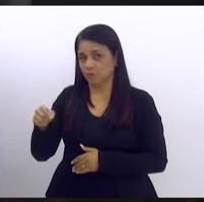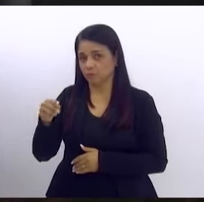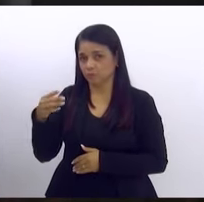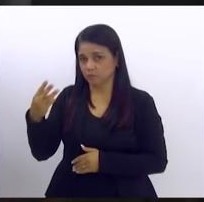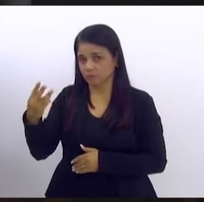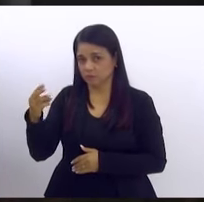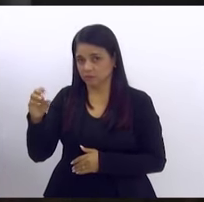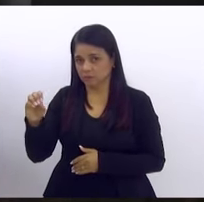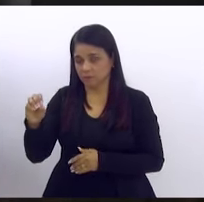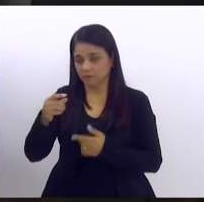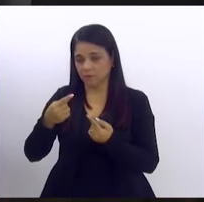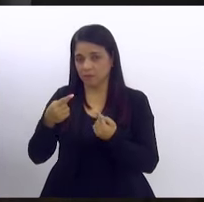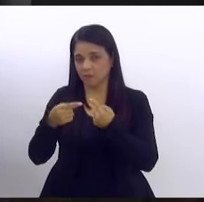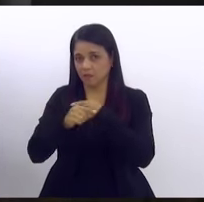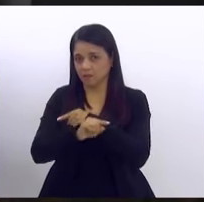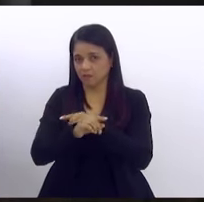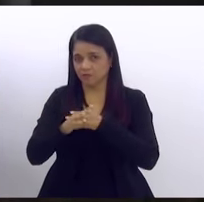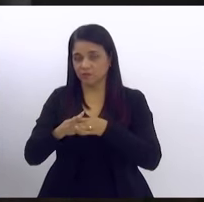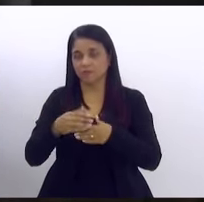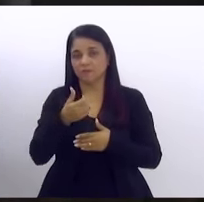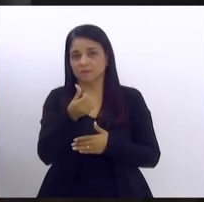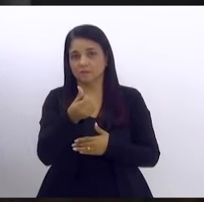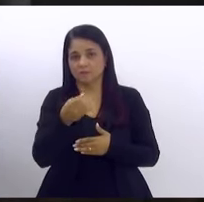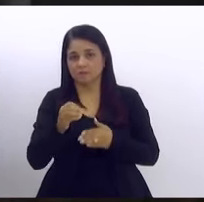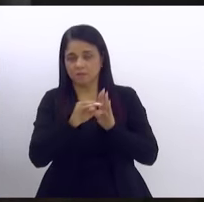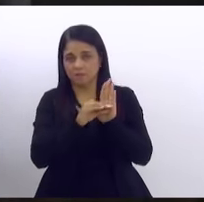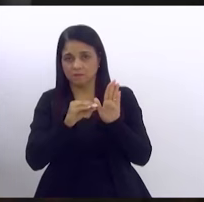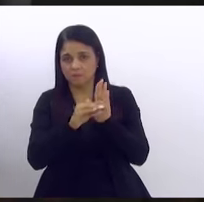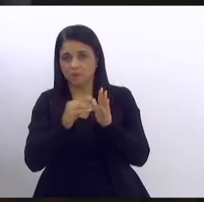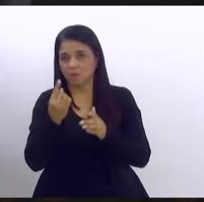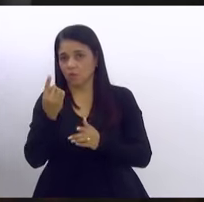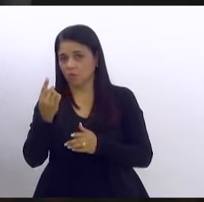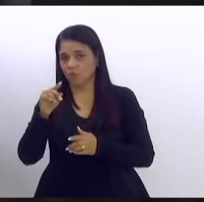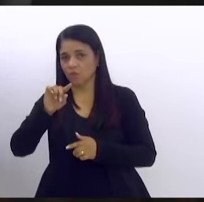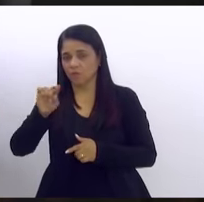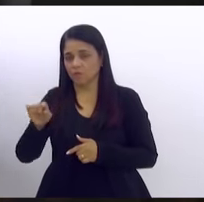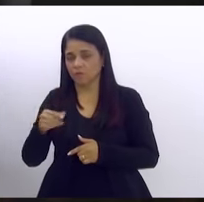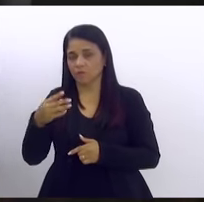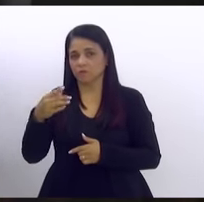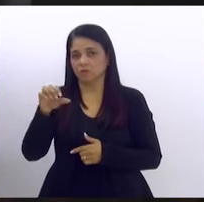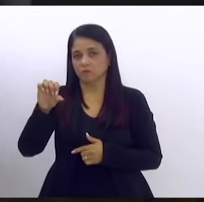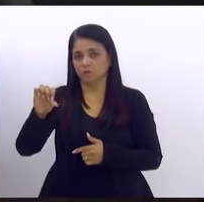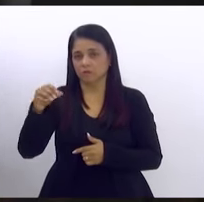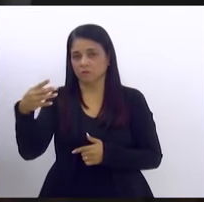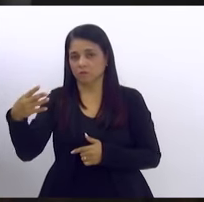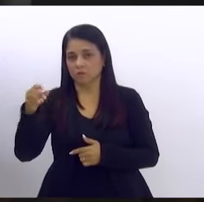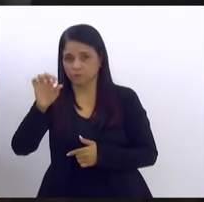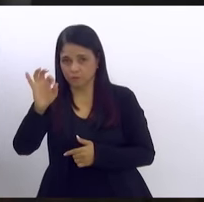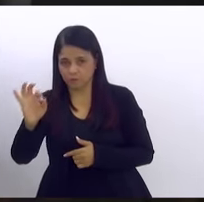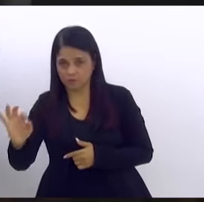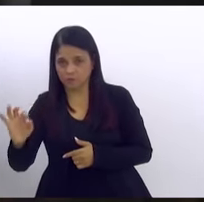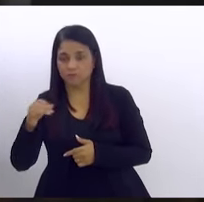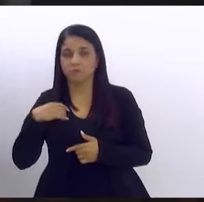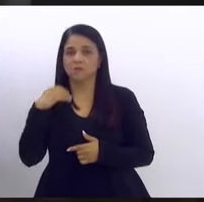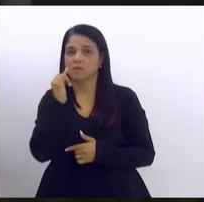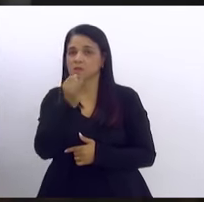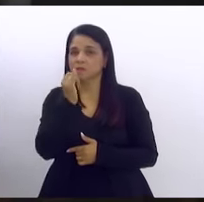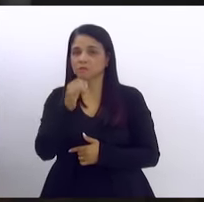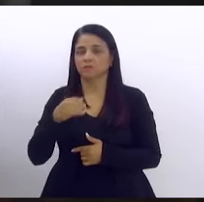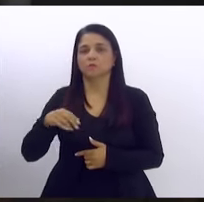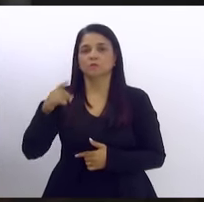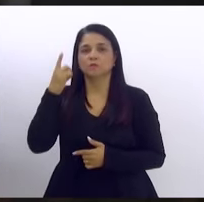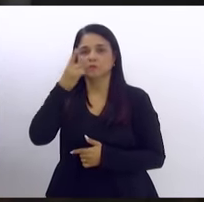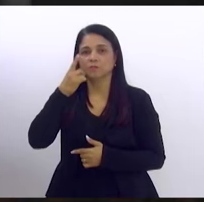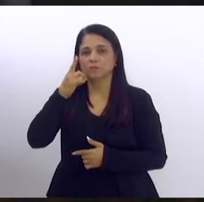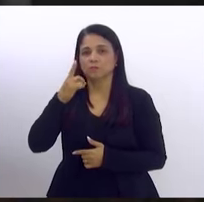4,30%, pela rejeição a 60 emendas, equivalente a 1,94%. Relator, deputado André Correia, a